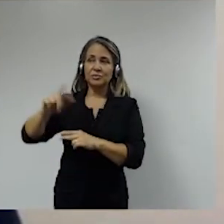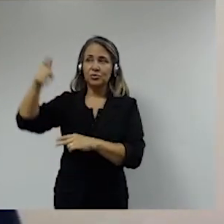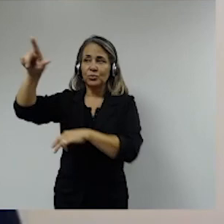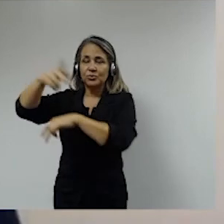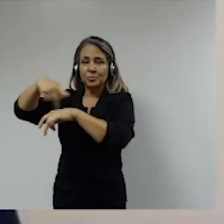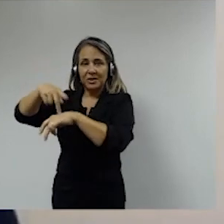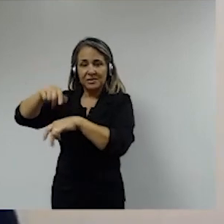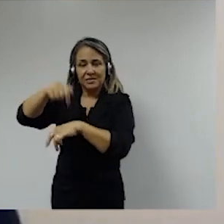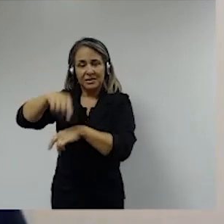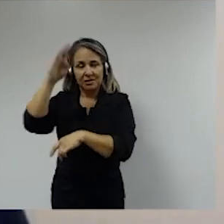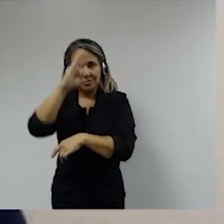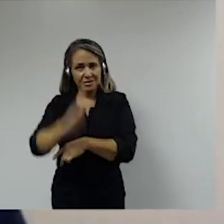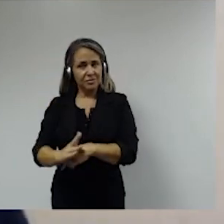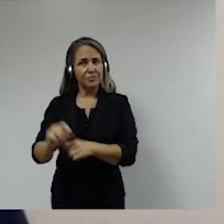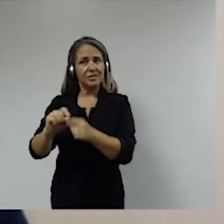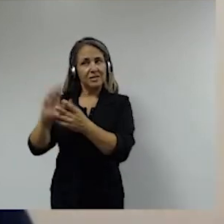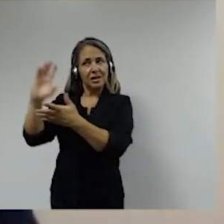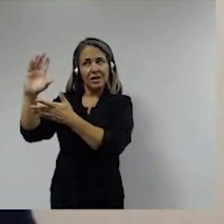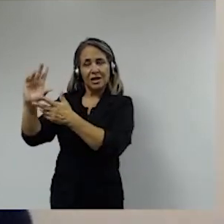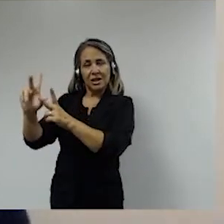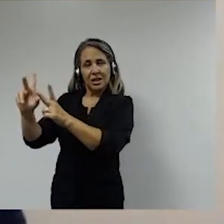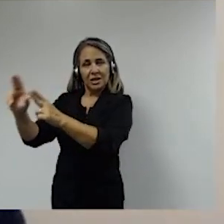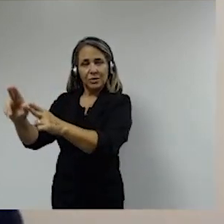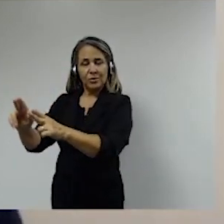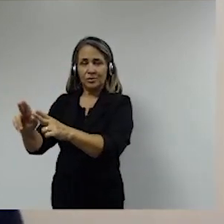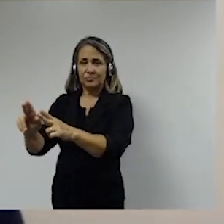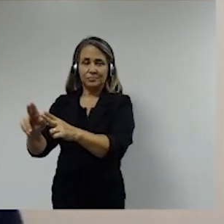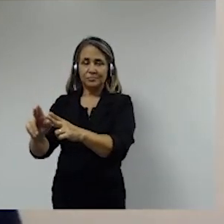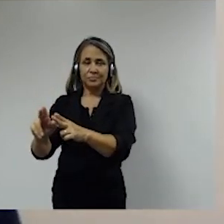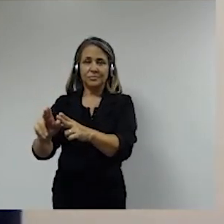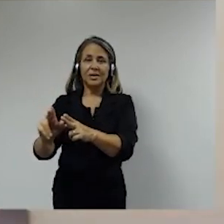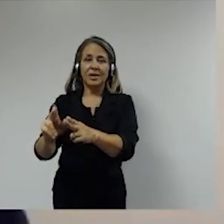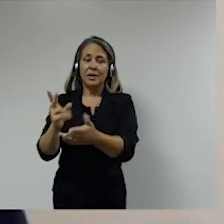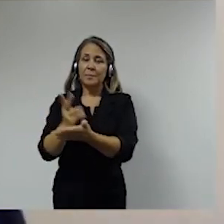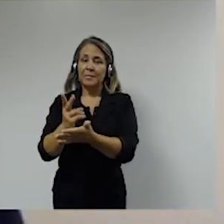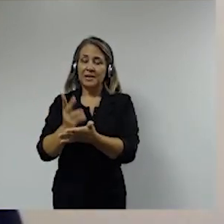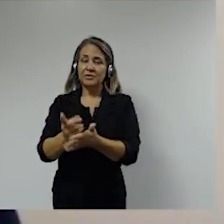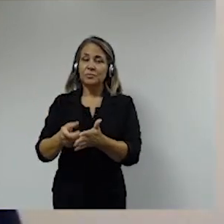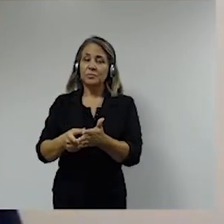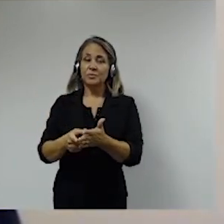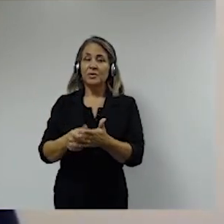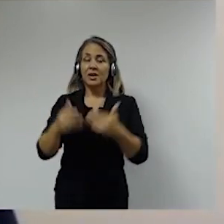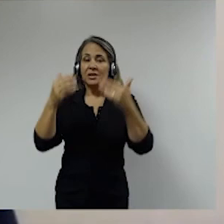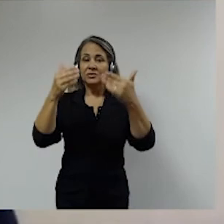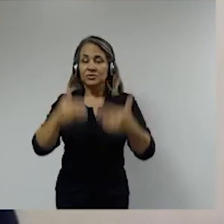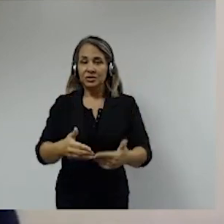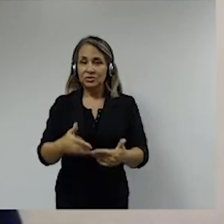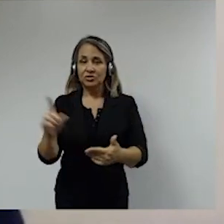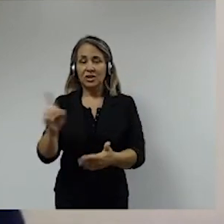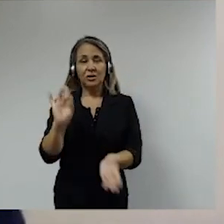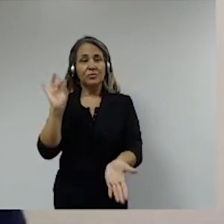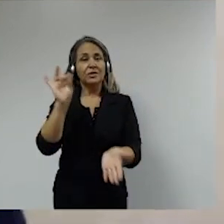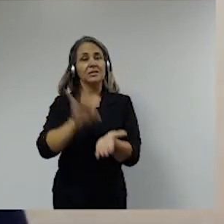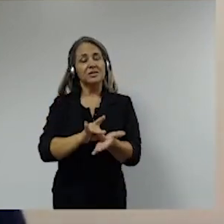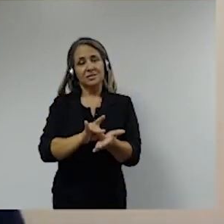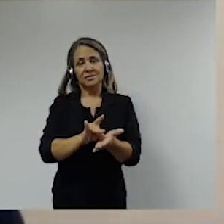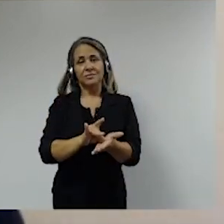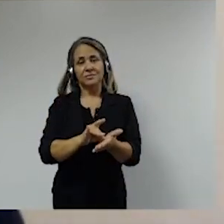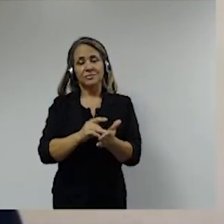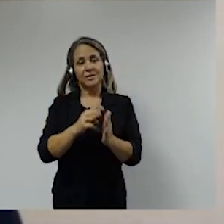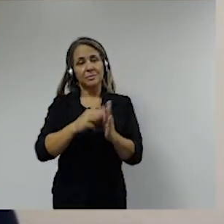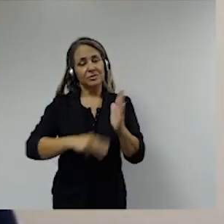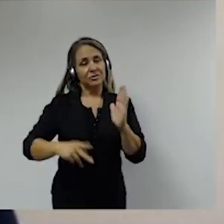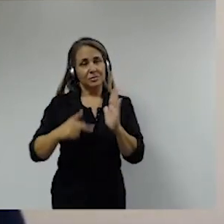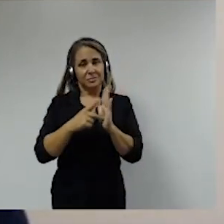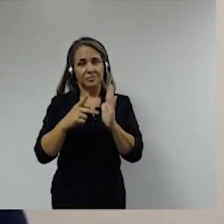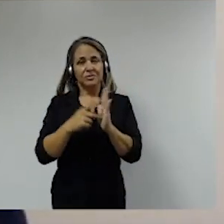não será diferente, mesmo diante da não validação da medida provisória 927. Aliás, já vem sendo, como